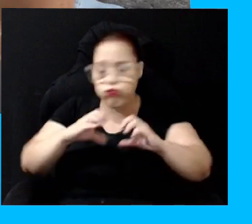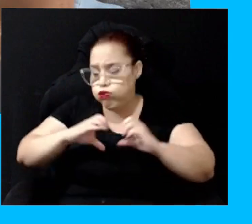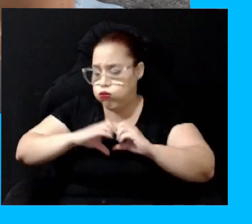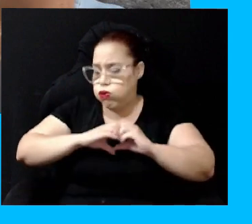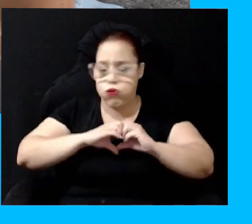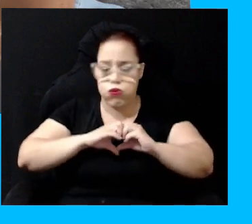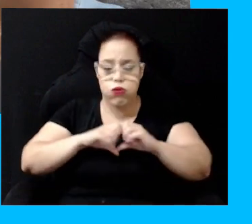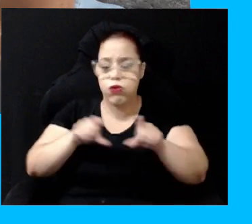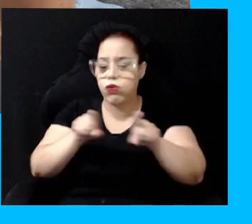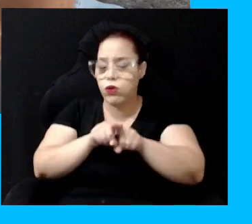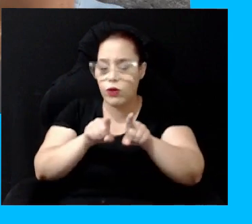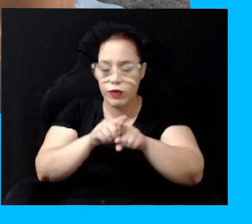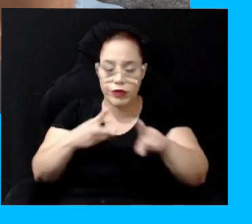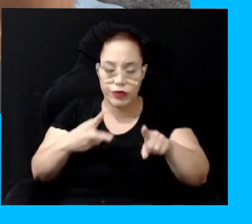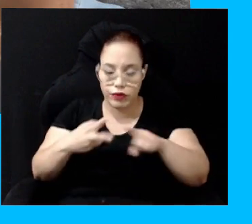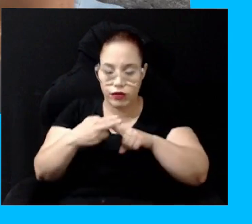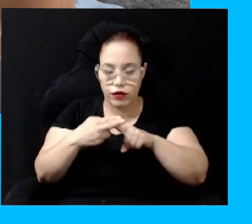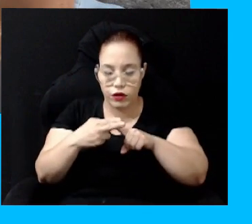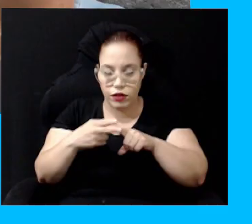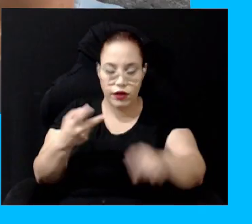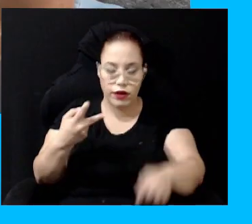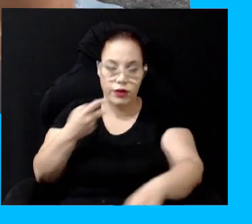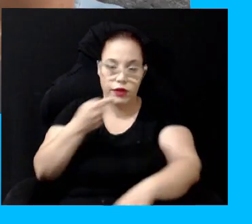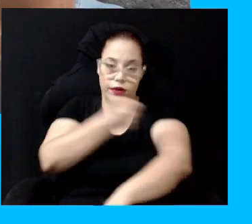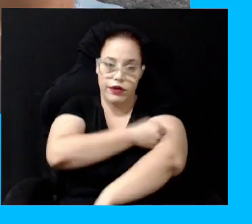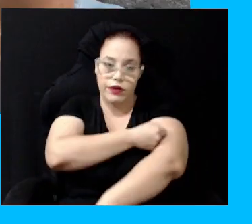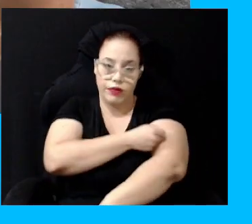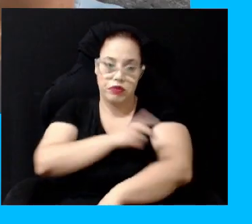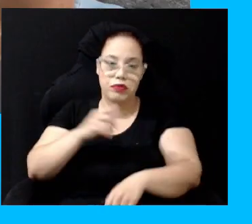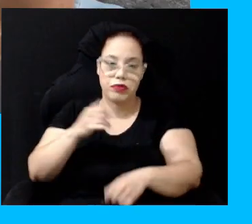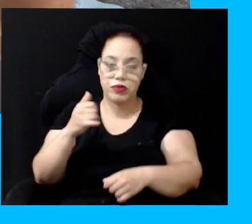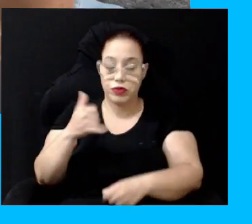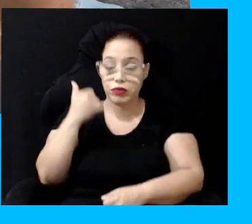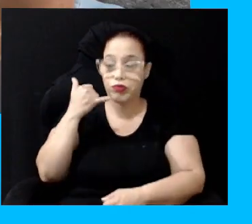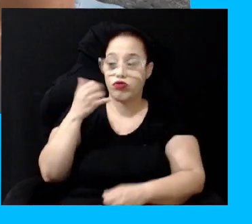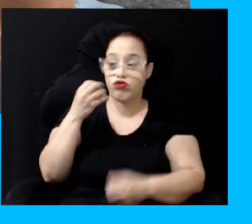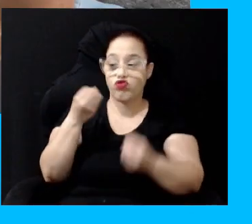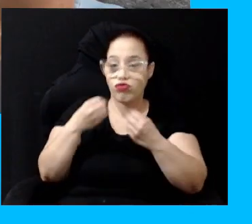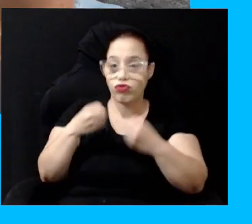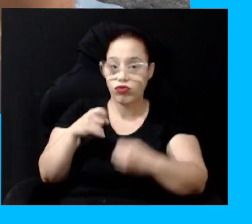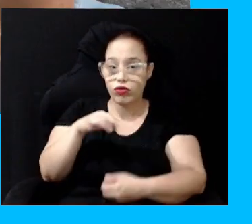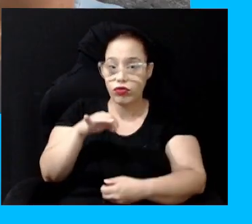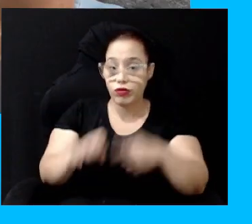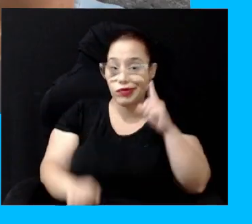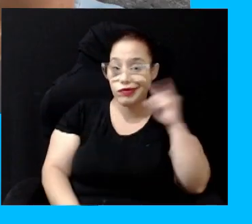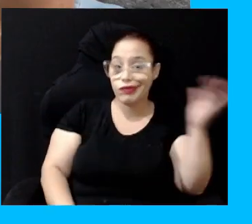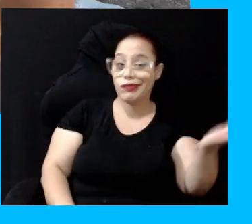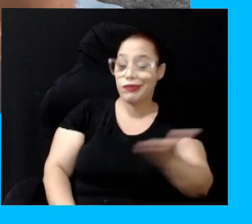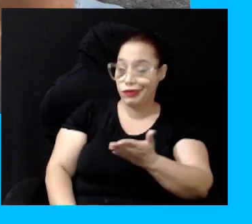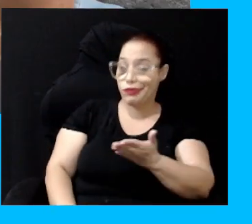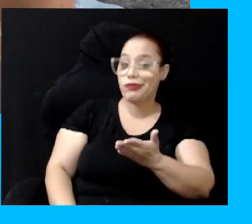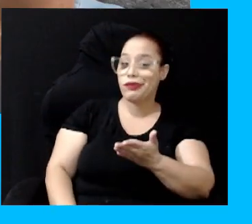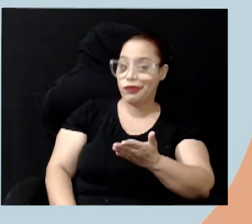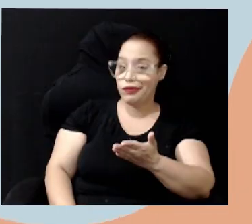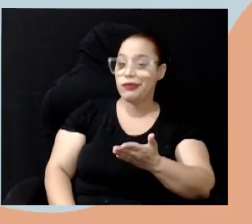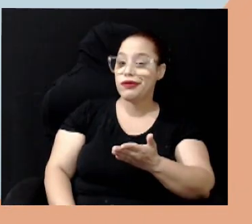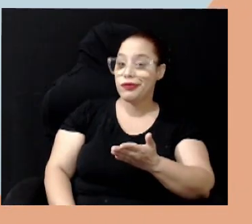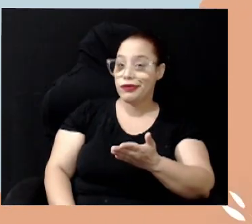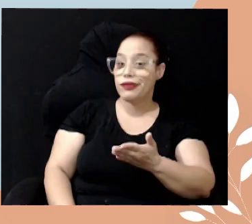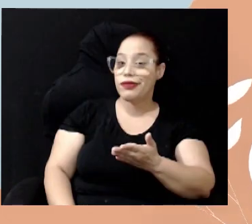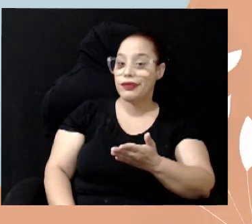está castrada e vacinada. Para mais informações sobre a Meg, entre em contato com a protetora independente.